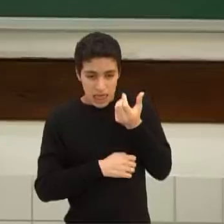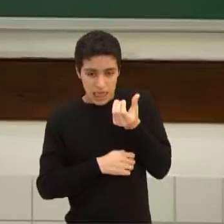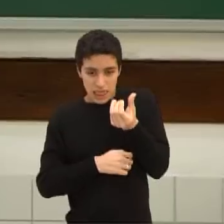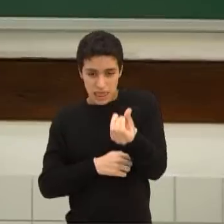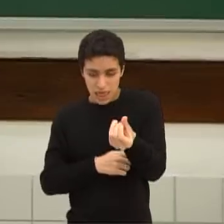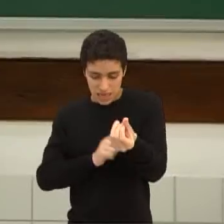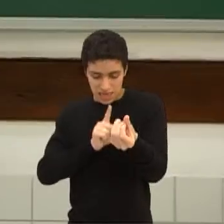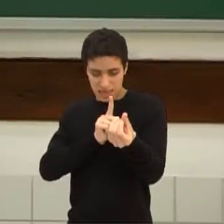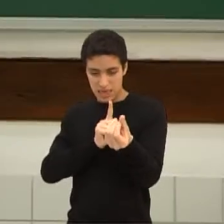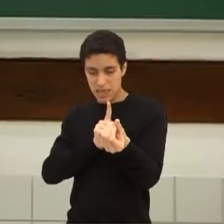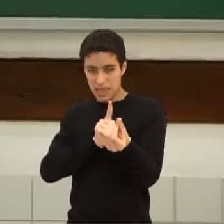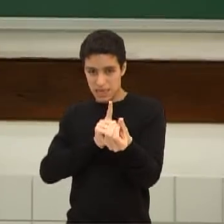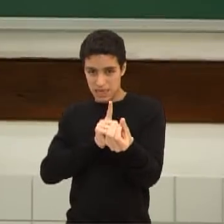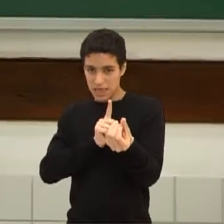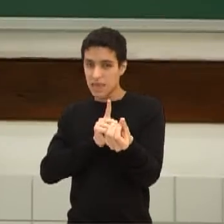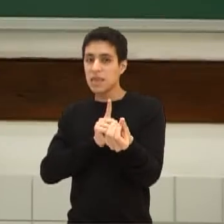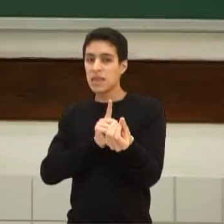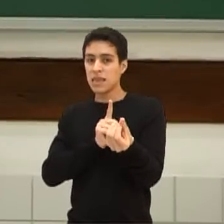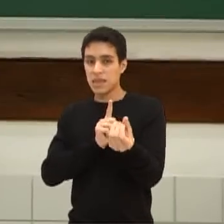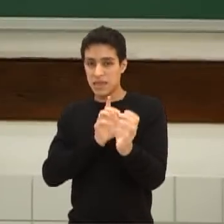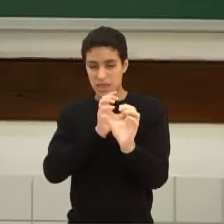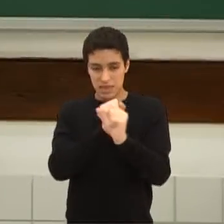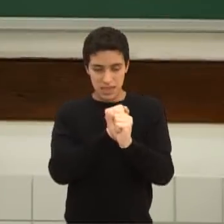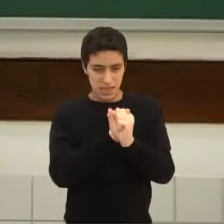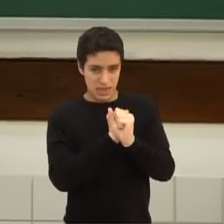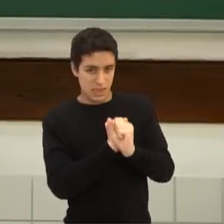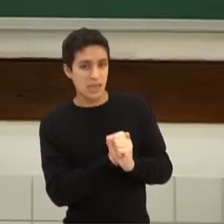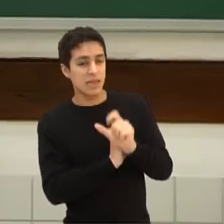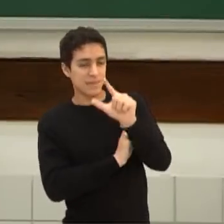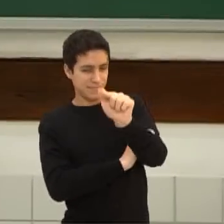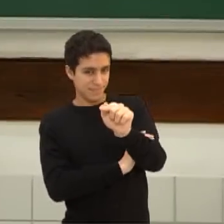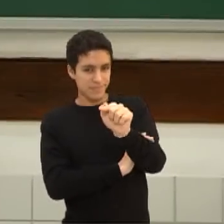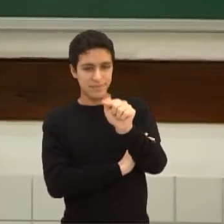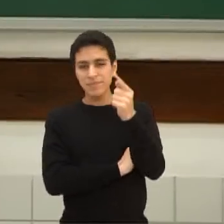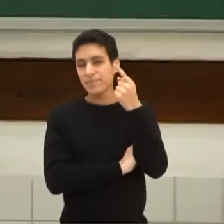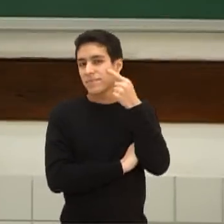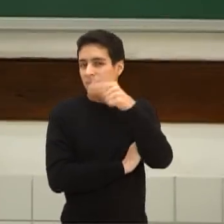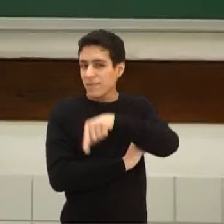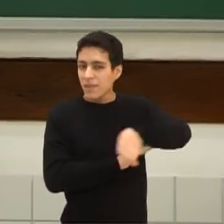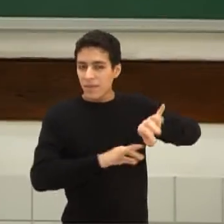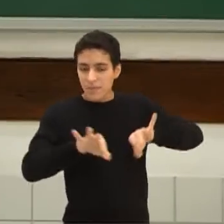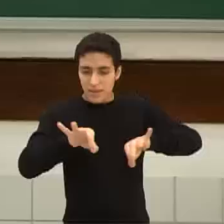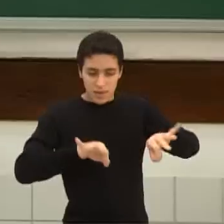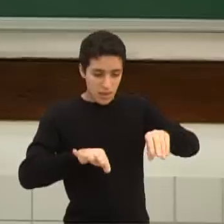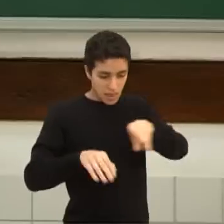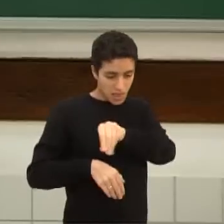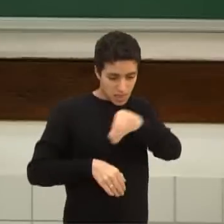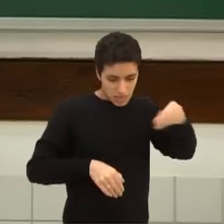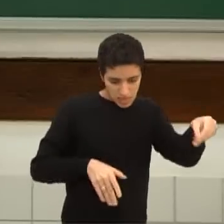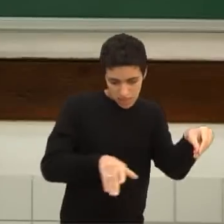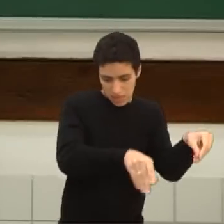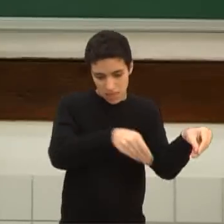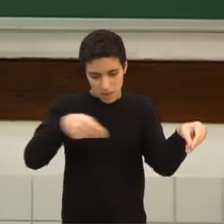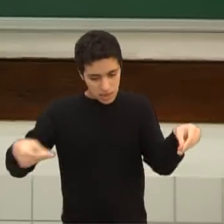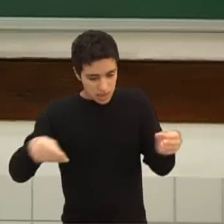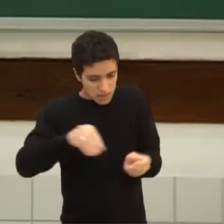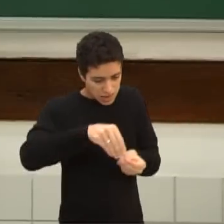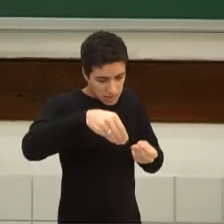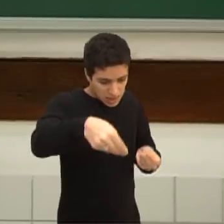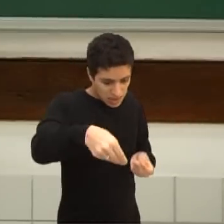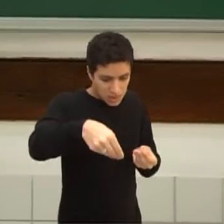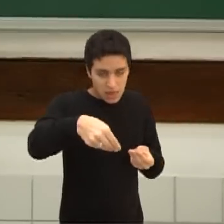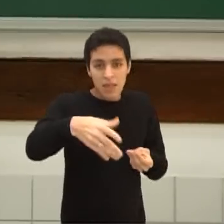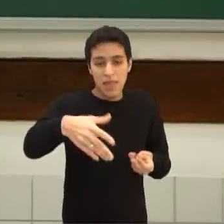7, falta 1. Isso mesmo, 1 e 6. Na hora que